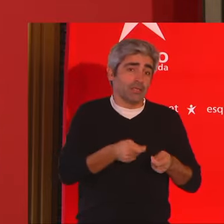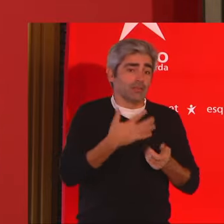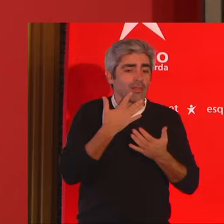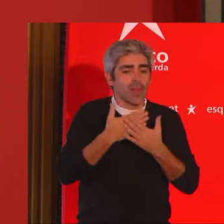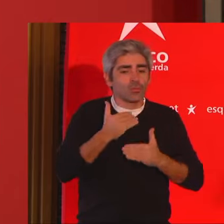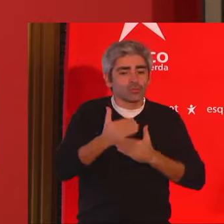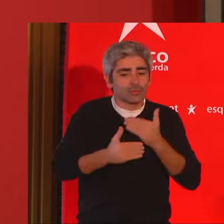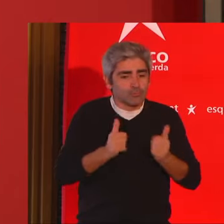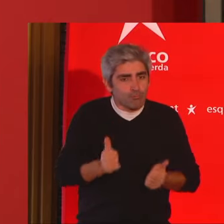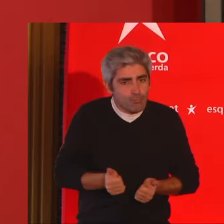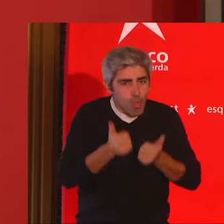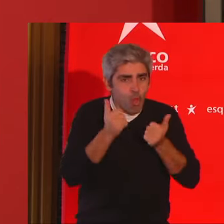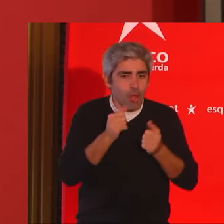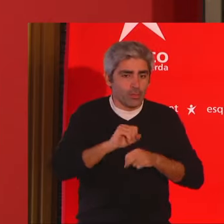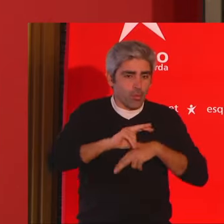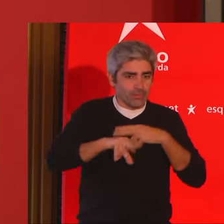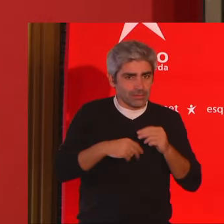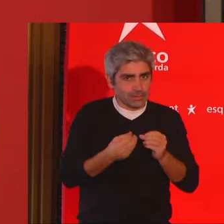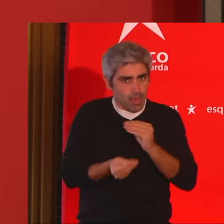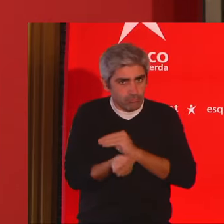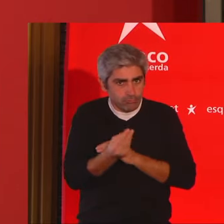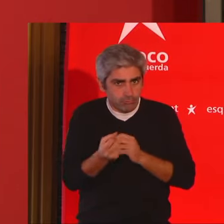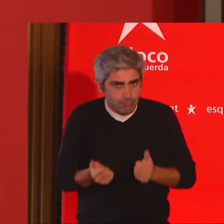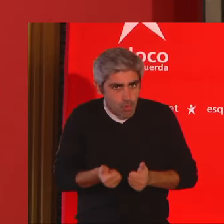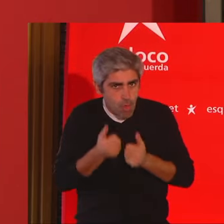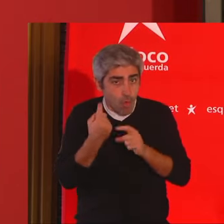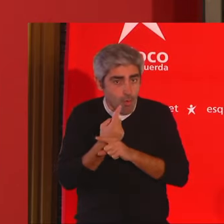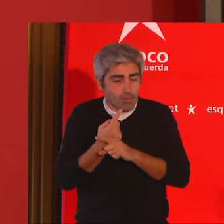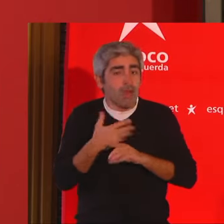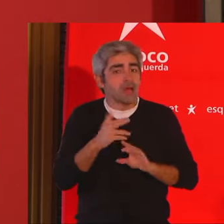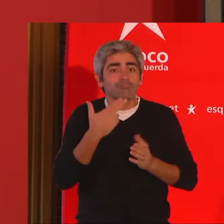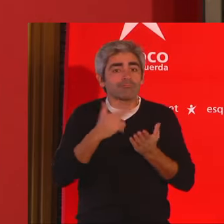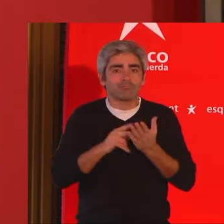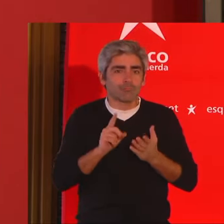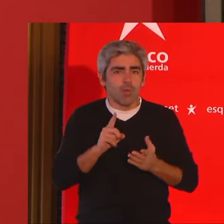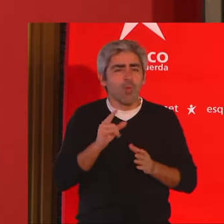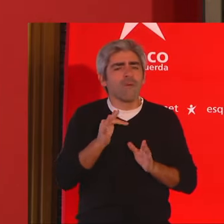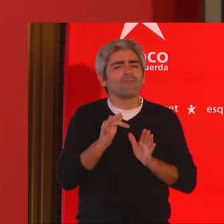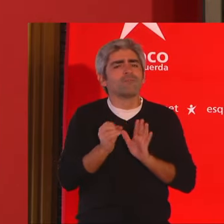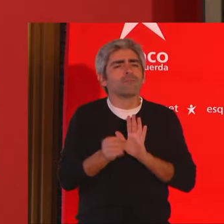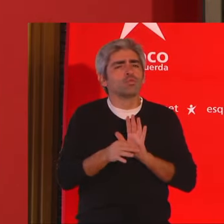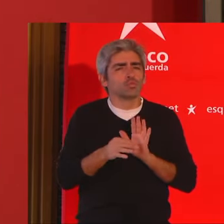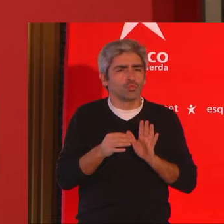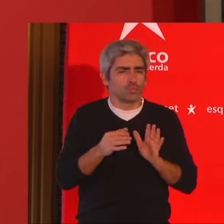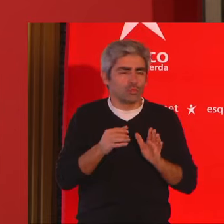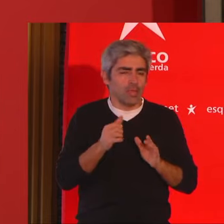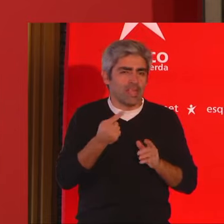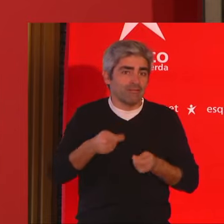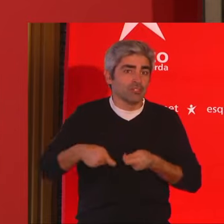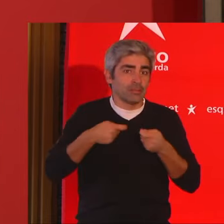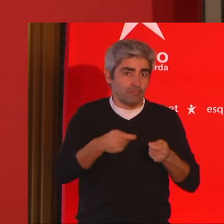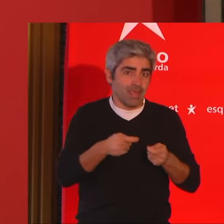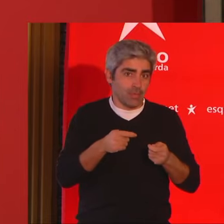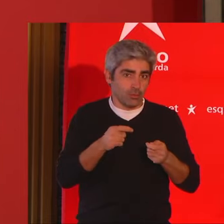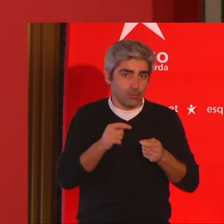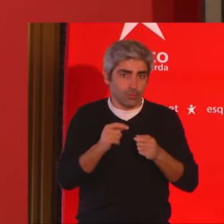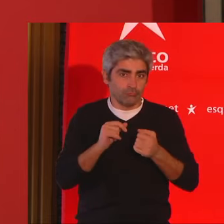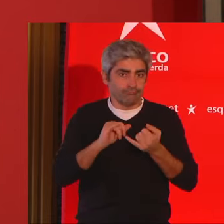de processos, nesses processos inovadores, mas fundos de investimento. E, no